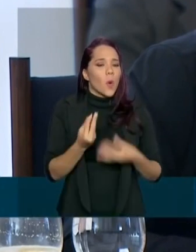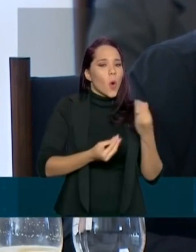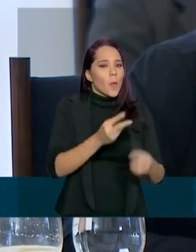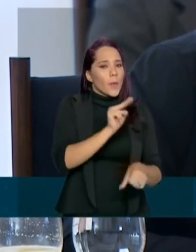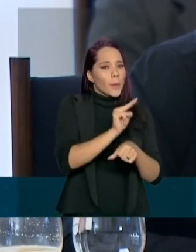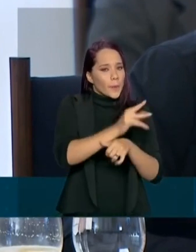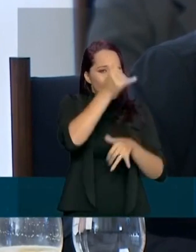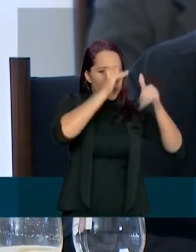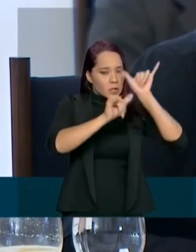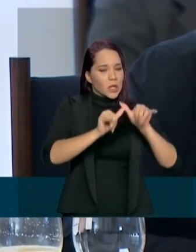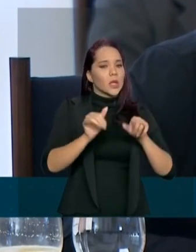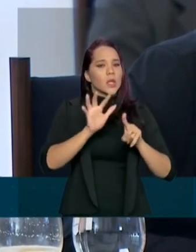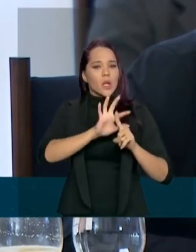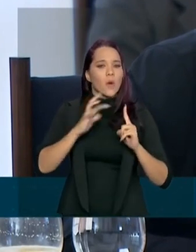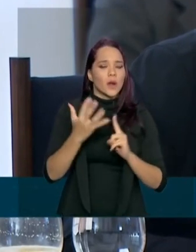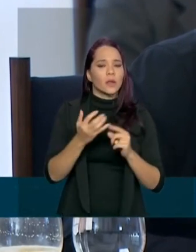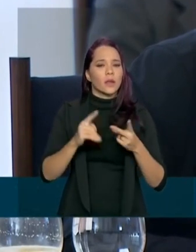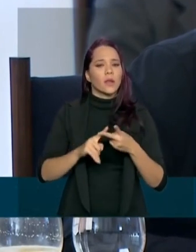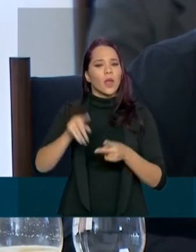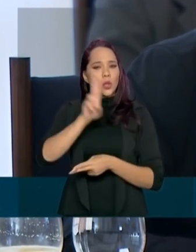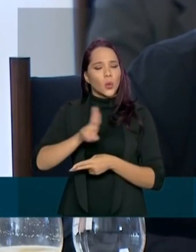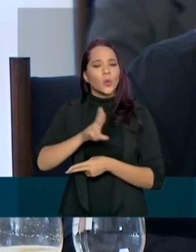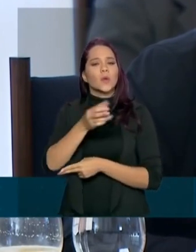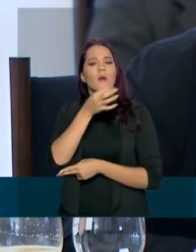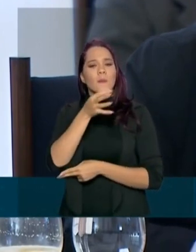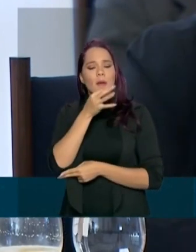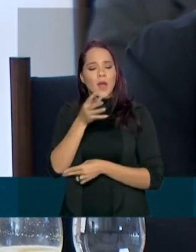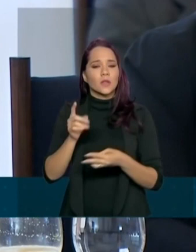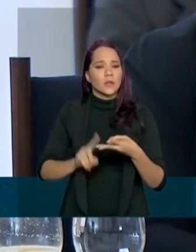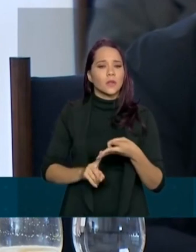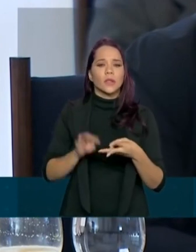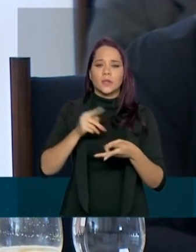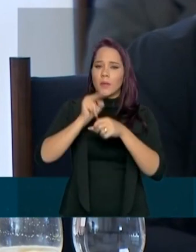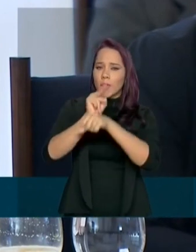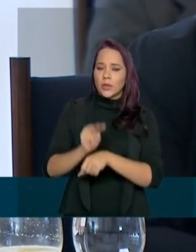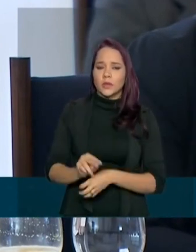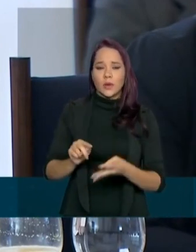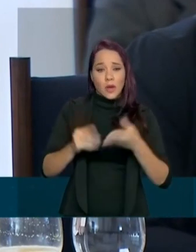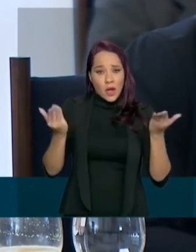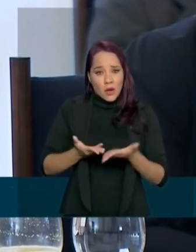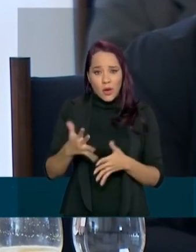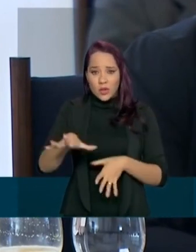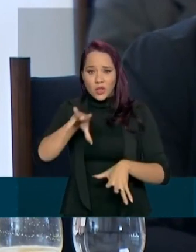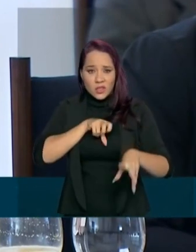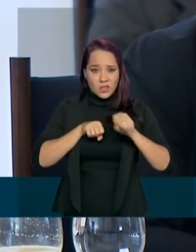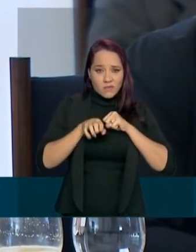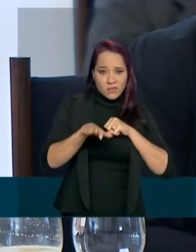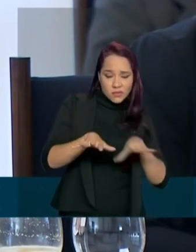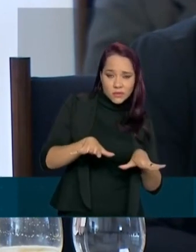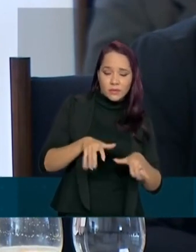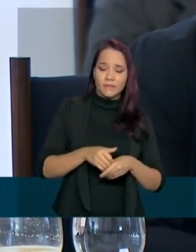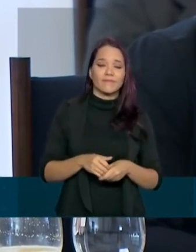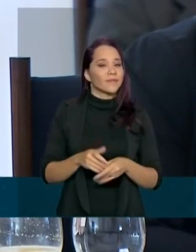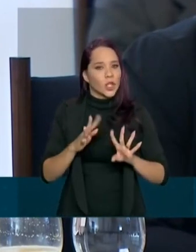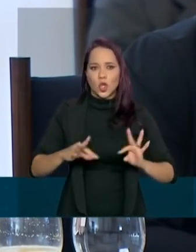modos de prevenção na quarentena no uso da hidroxicloroquina na indumentária de proteção e agora na transmissibilidade por